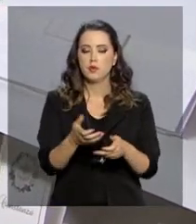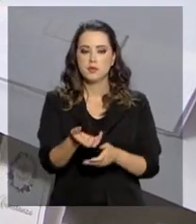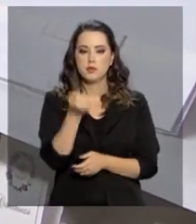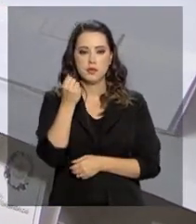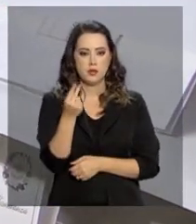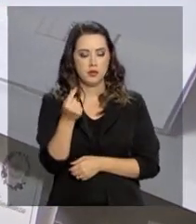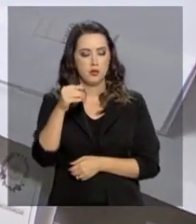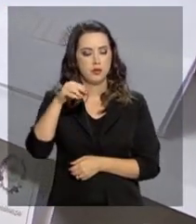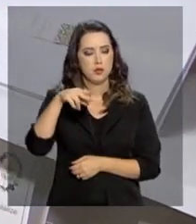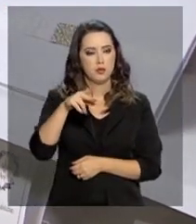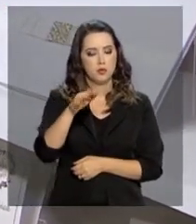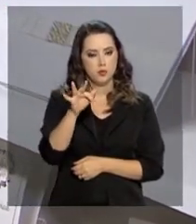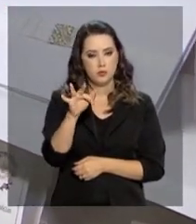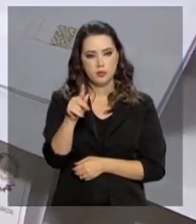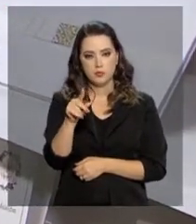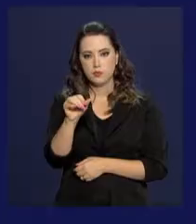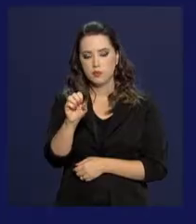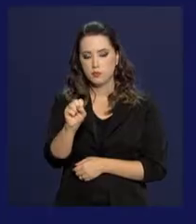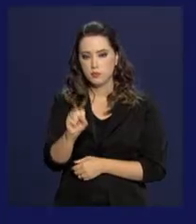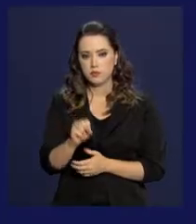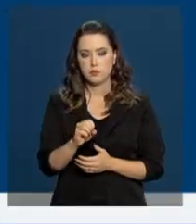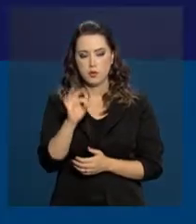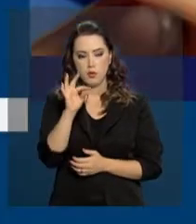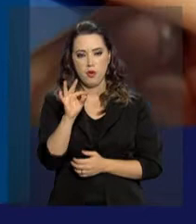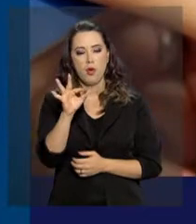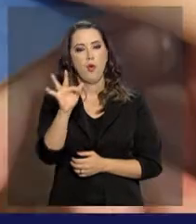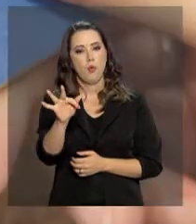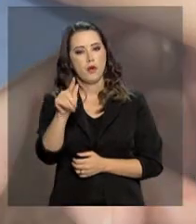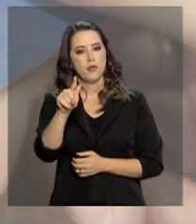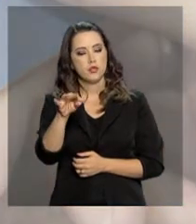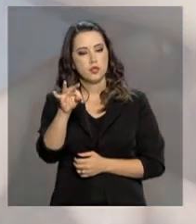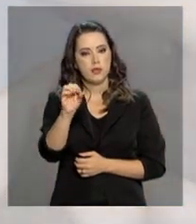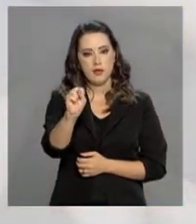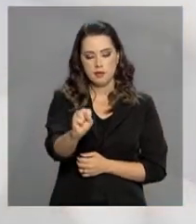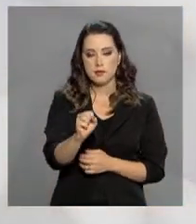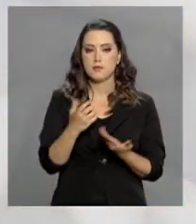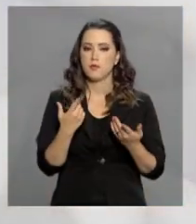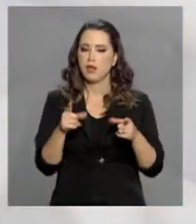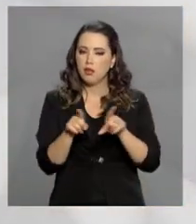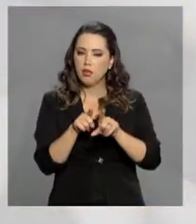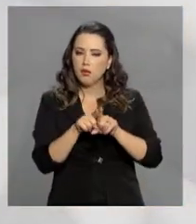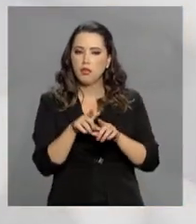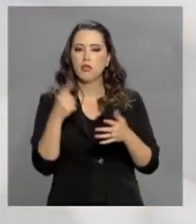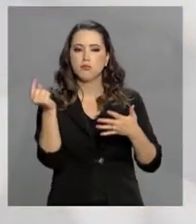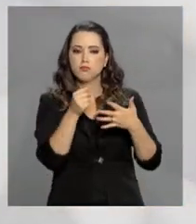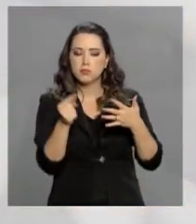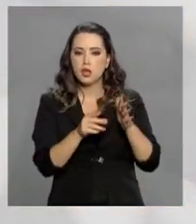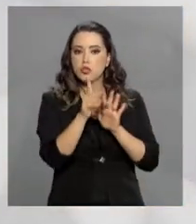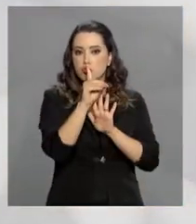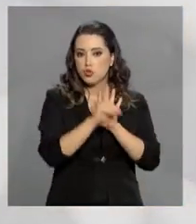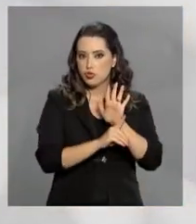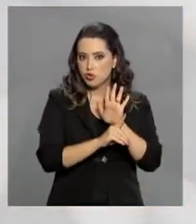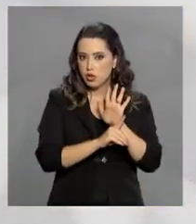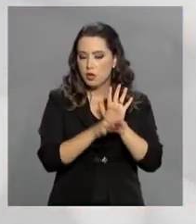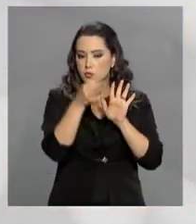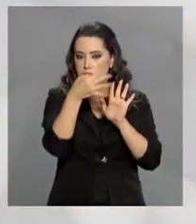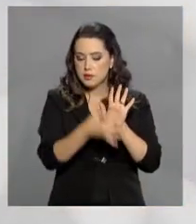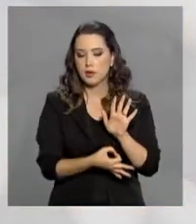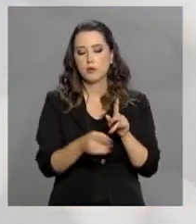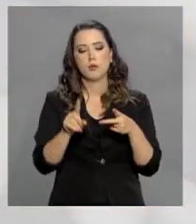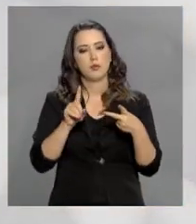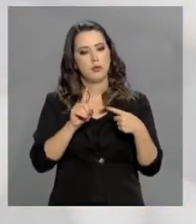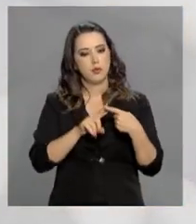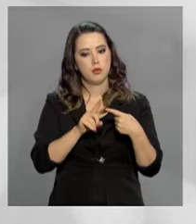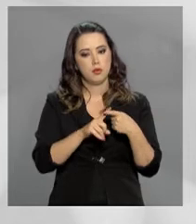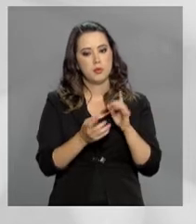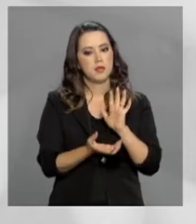de Serviço, o FGTS. Além de todos esses benefícios, as pessoas diagnosticadas com câncer também têm direito